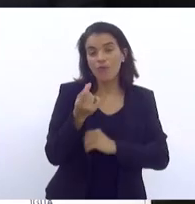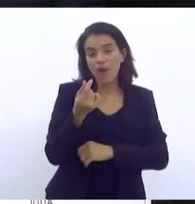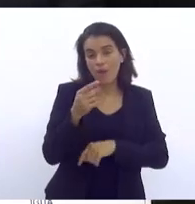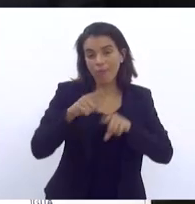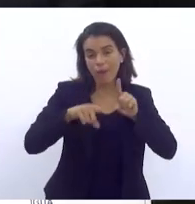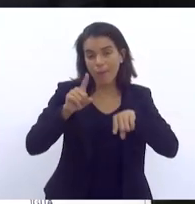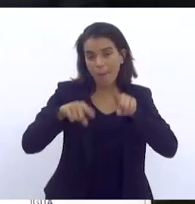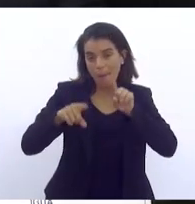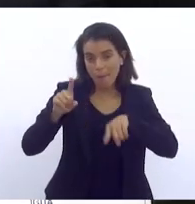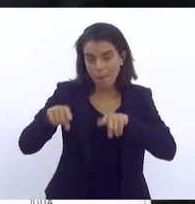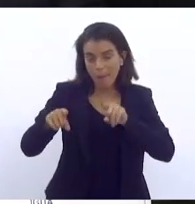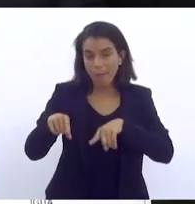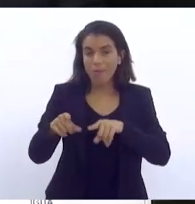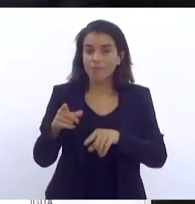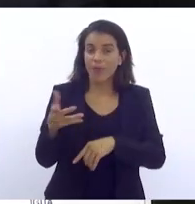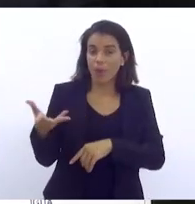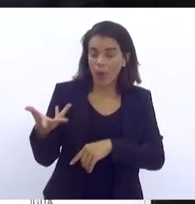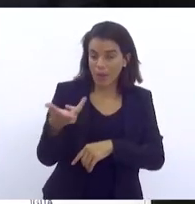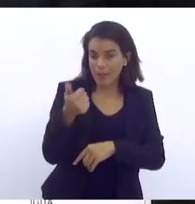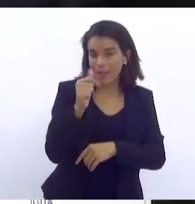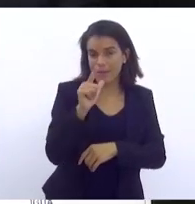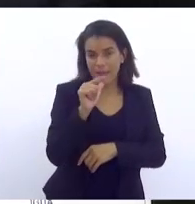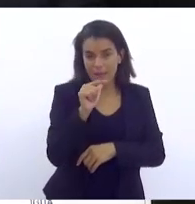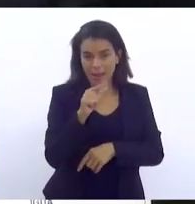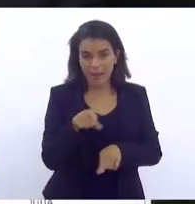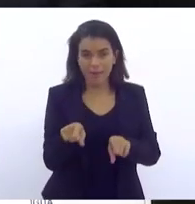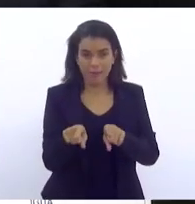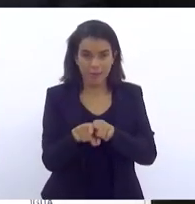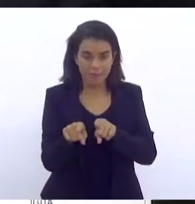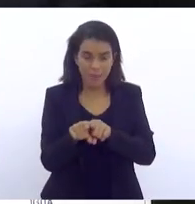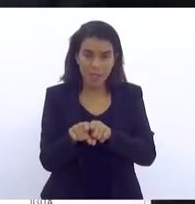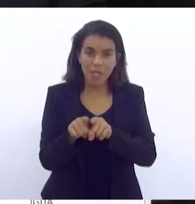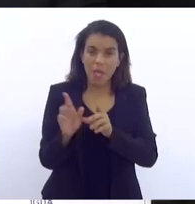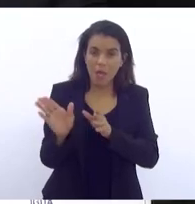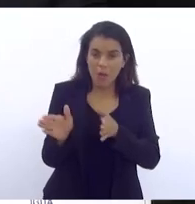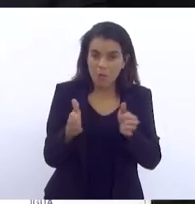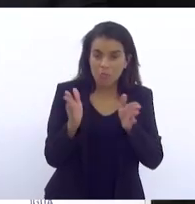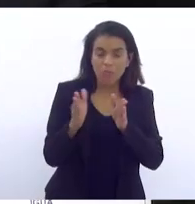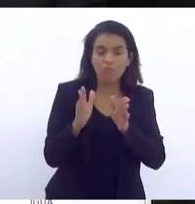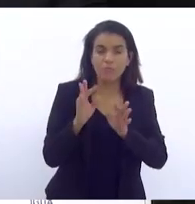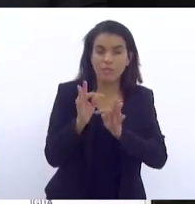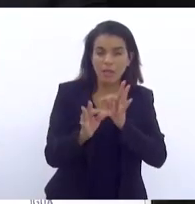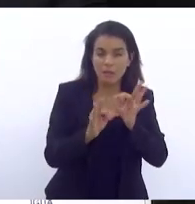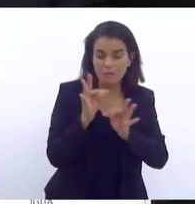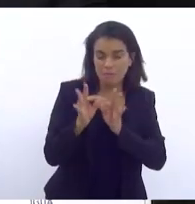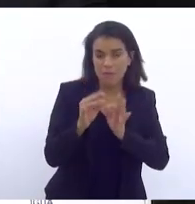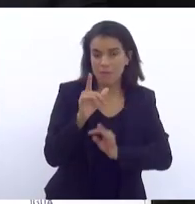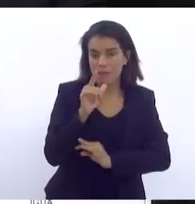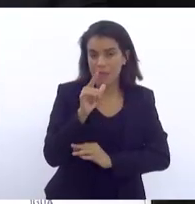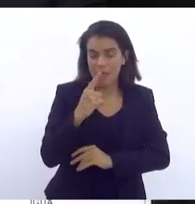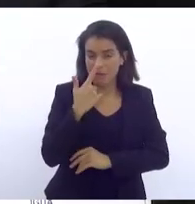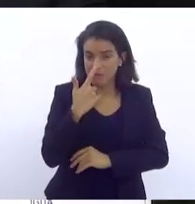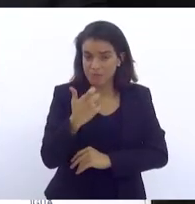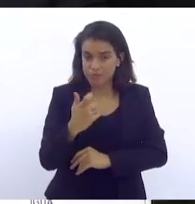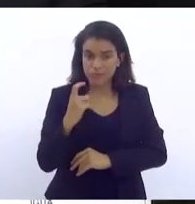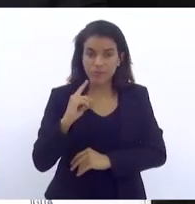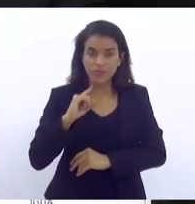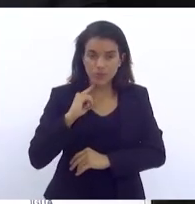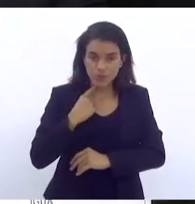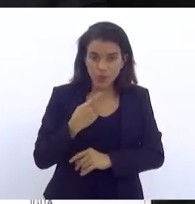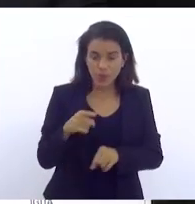atendidos índice de qualidade da água índice de de quantidade de tratamento de esgoto índice de satisfação da